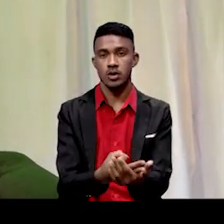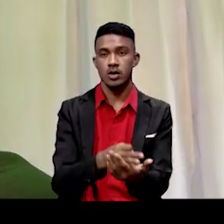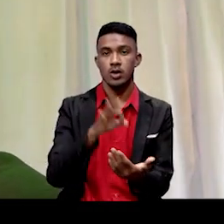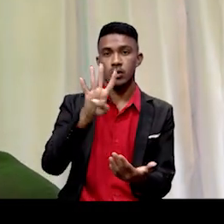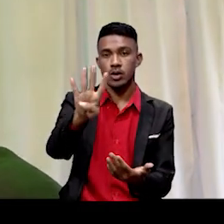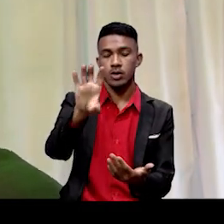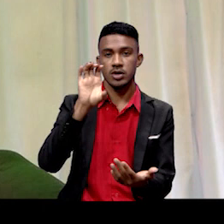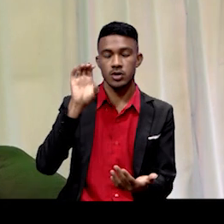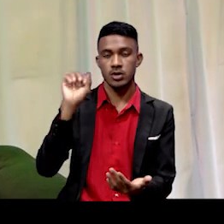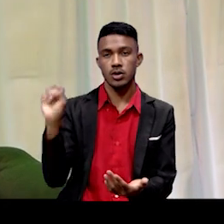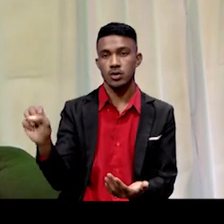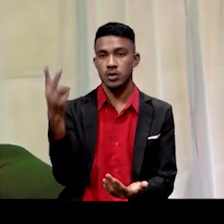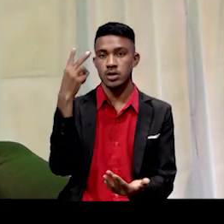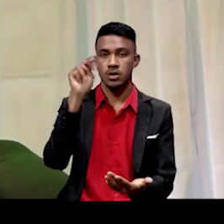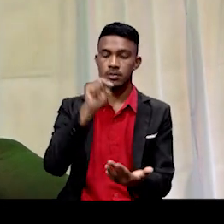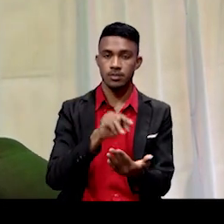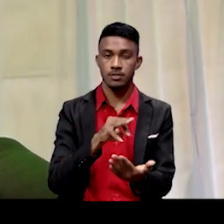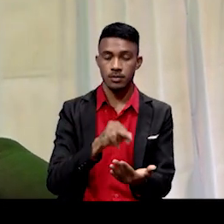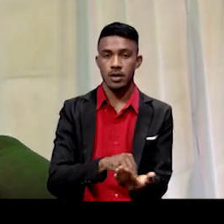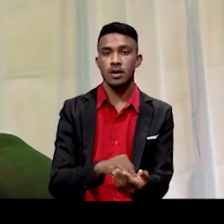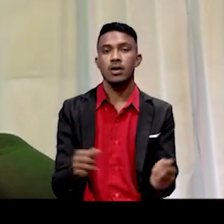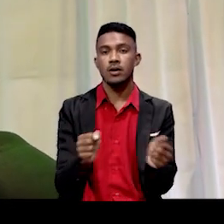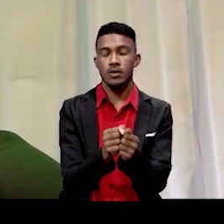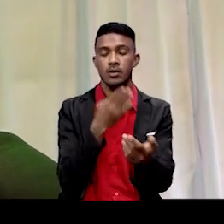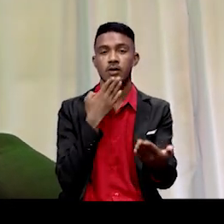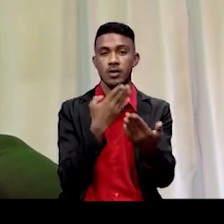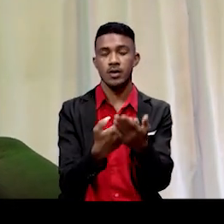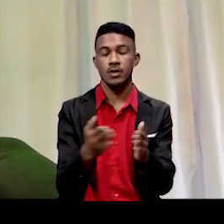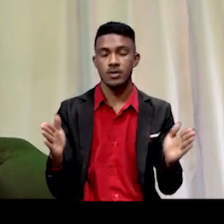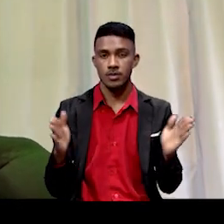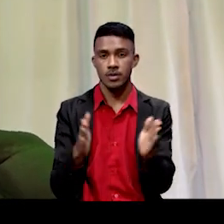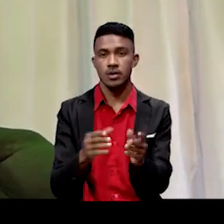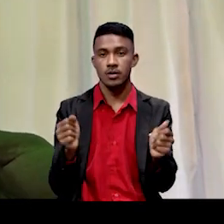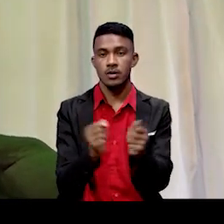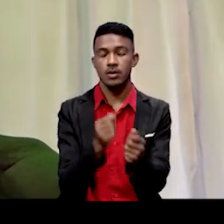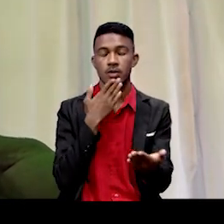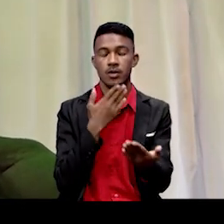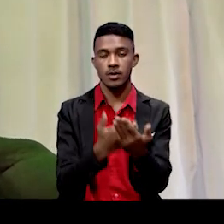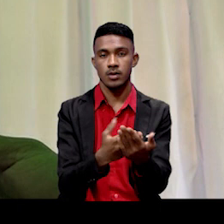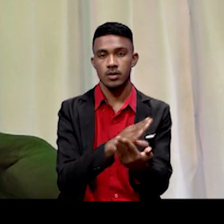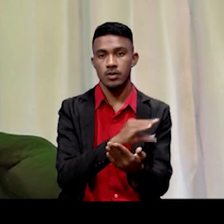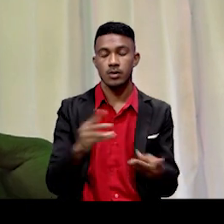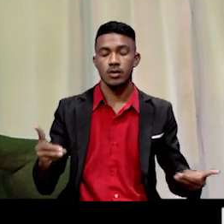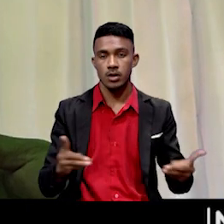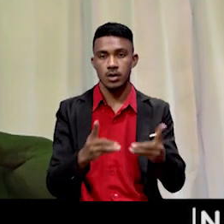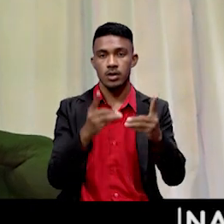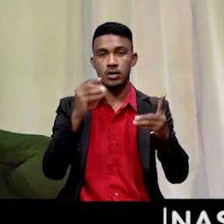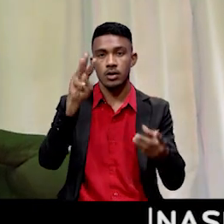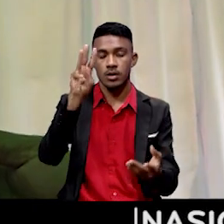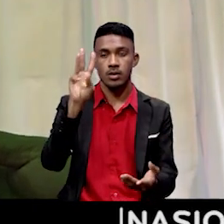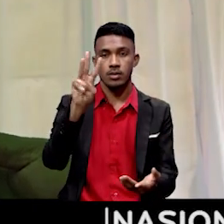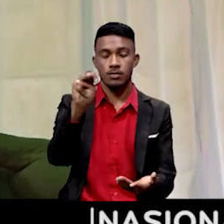412.000 e ebe beneficia quase beneficiarus be dereta 1200 e